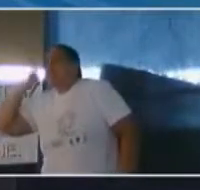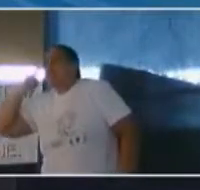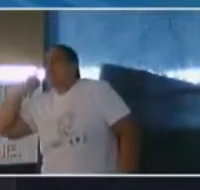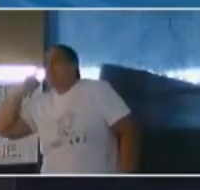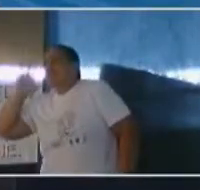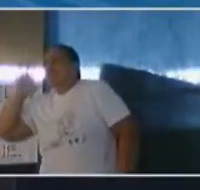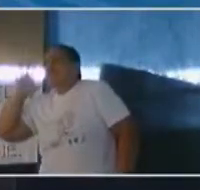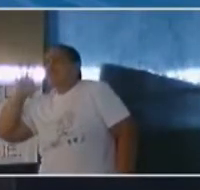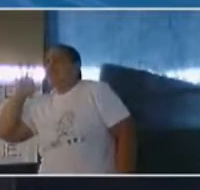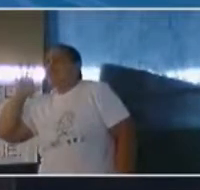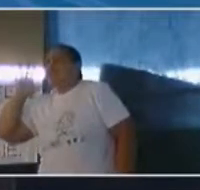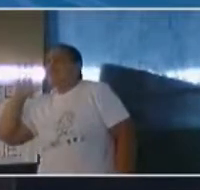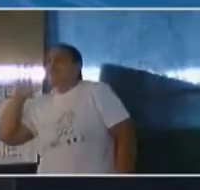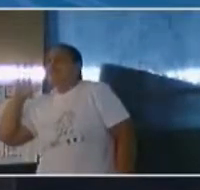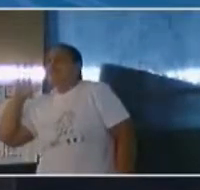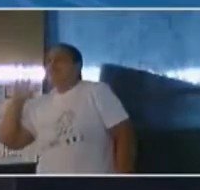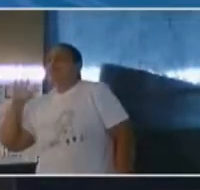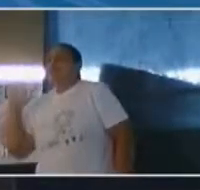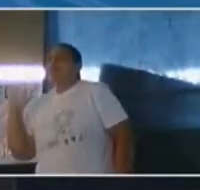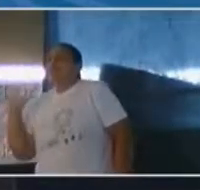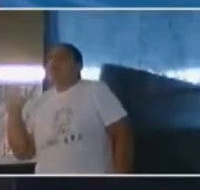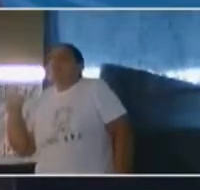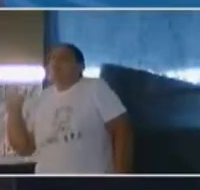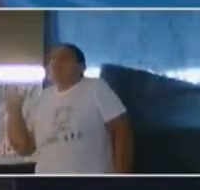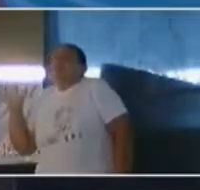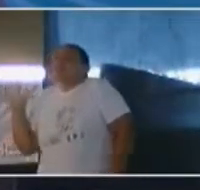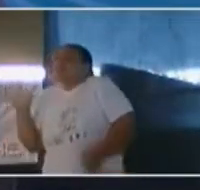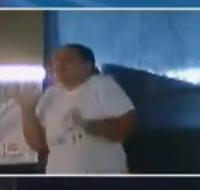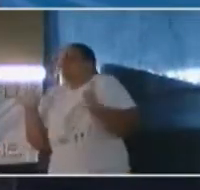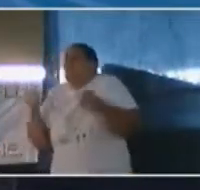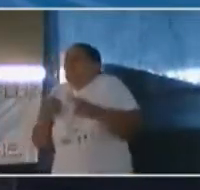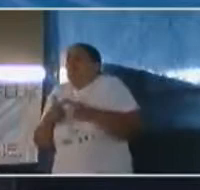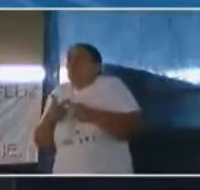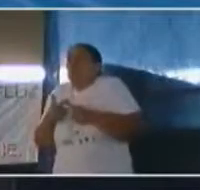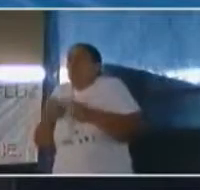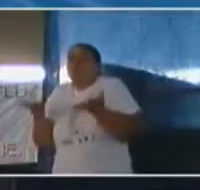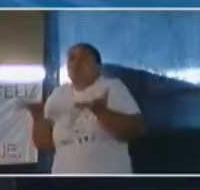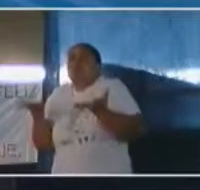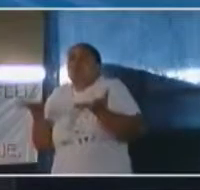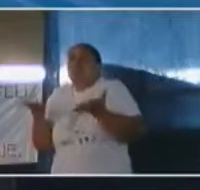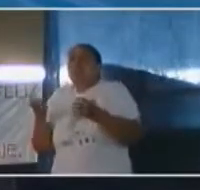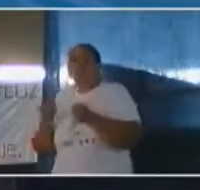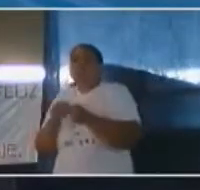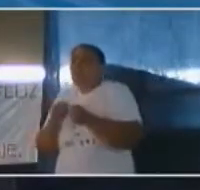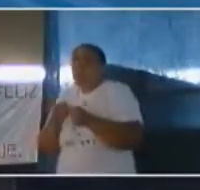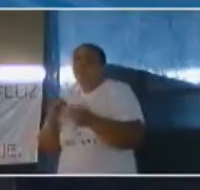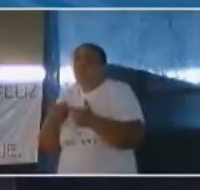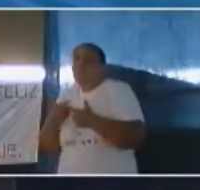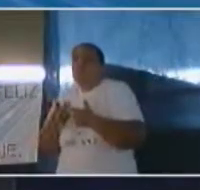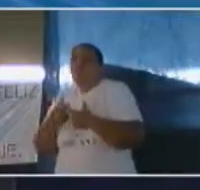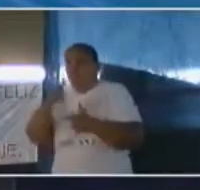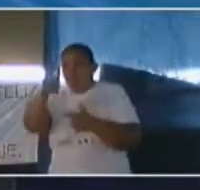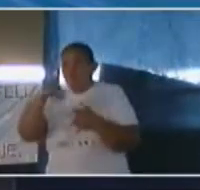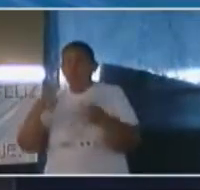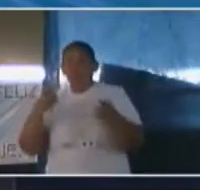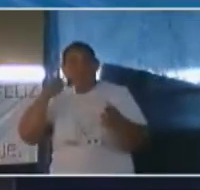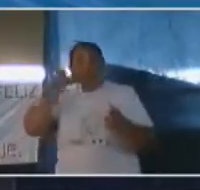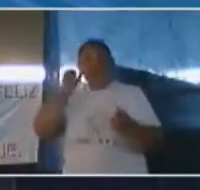existe ação, não se sabe muito bem para que ela serve. E ontem foi comentado os protestos do ano passado.